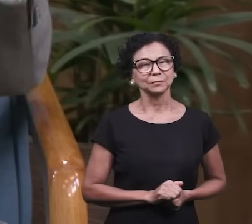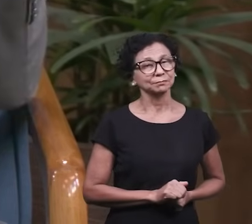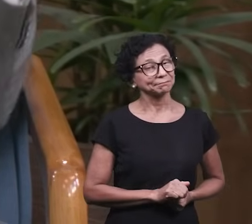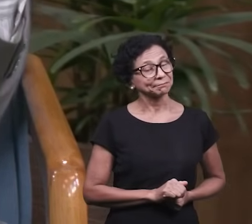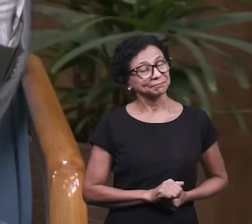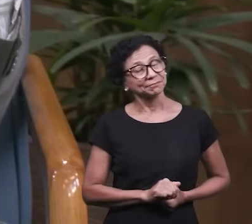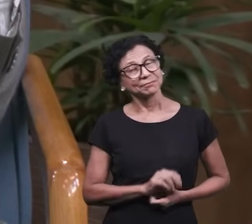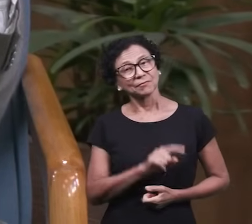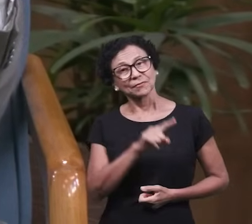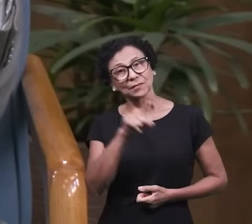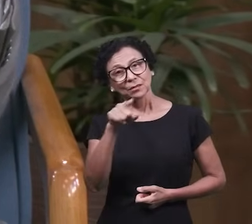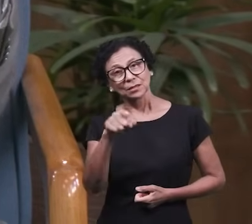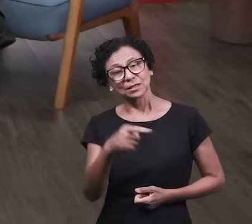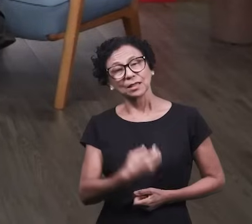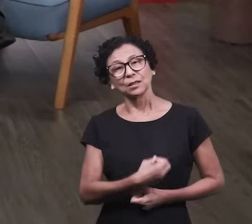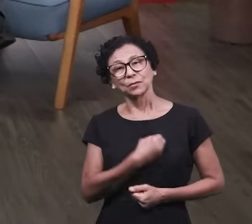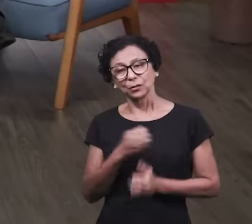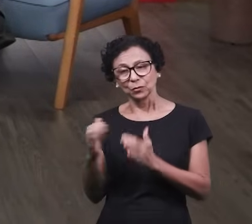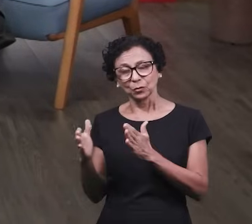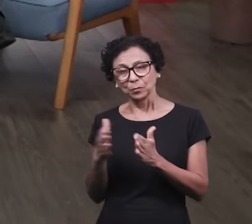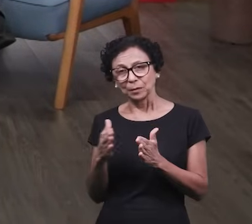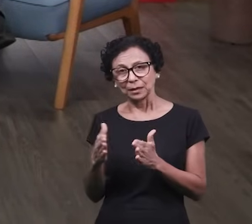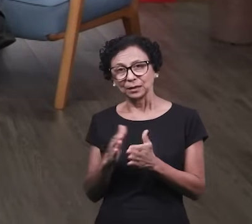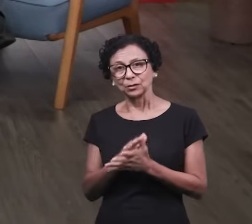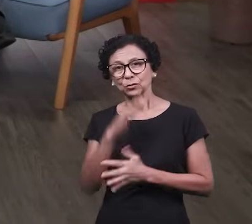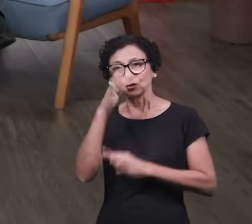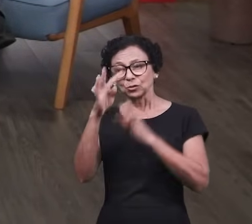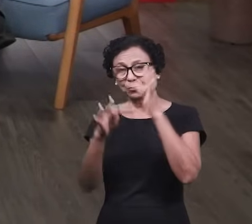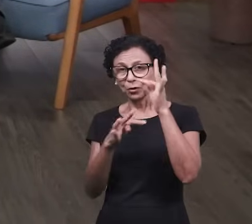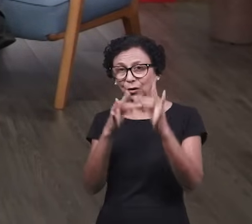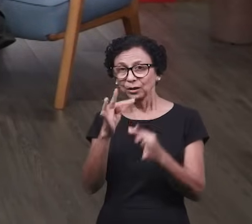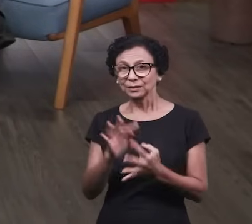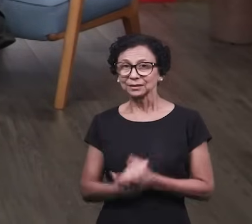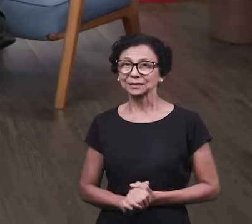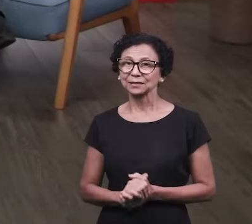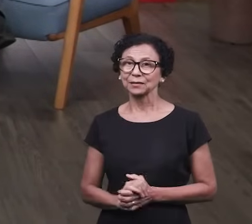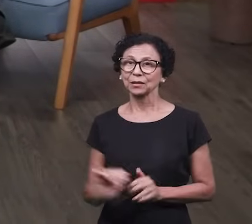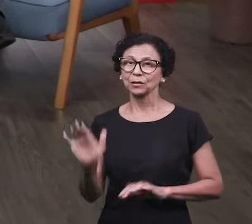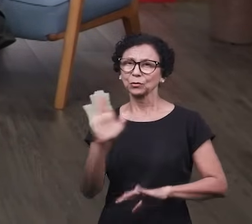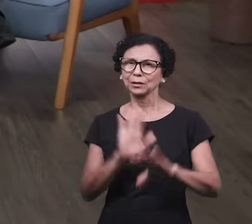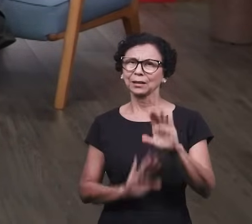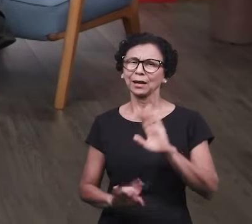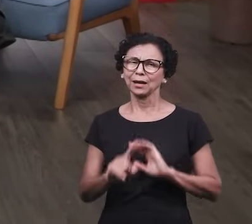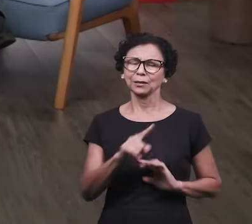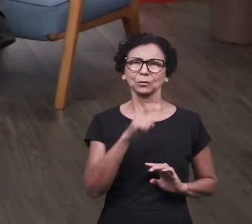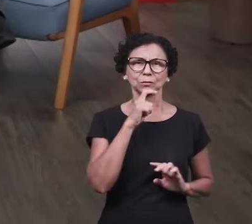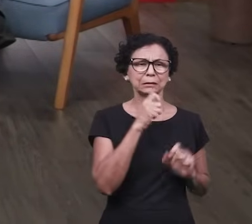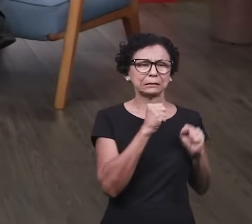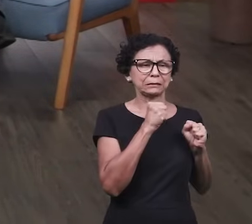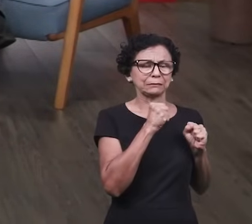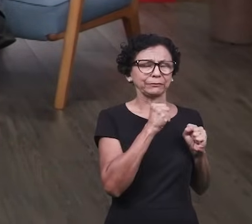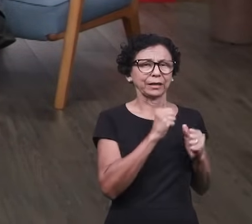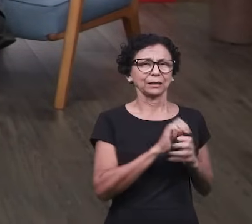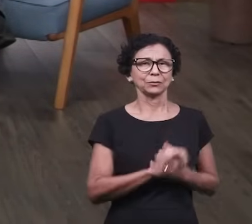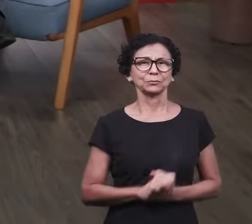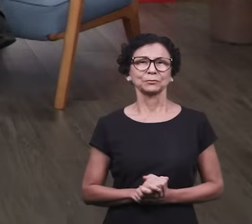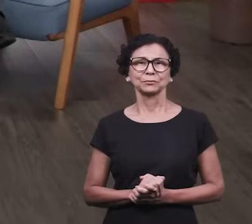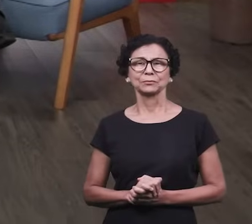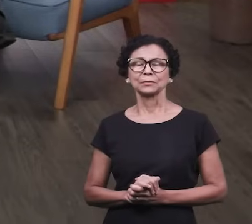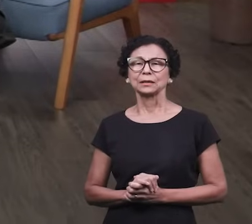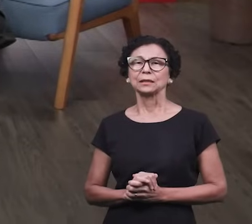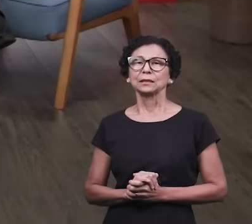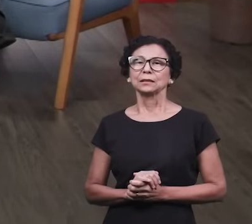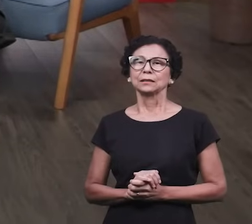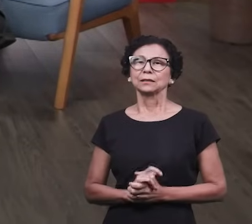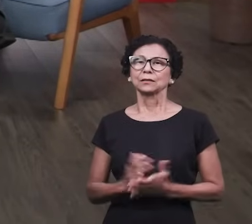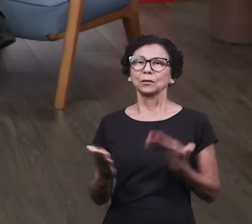primavera não voltem ao inverno. Amém. Né? Porque a sequência que Deus tem para o